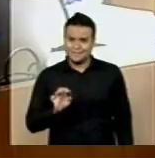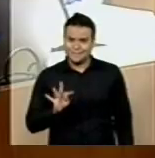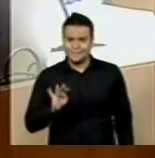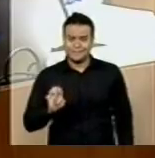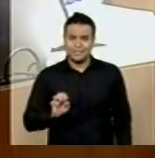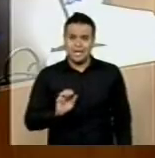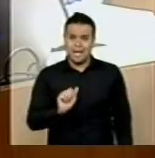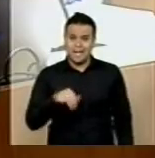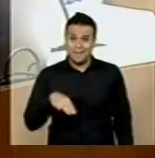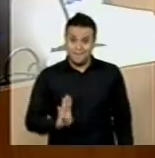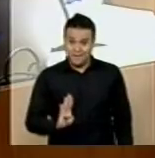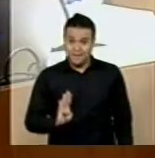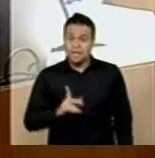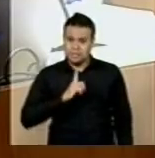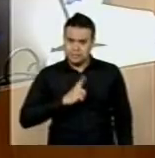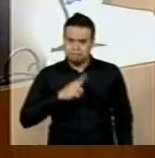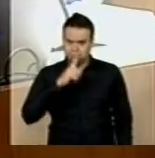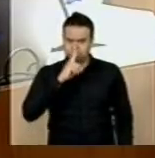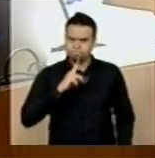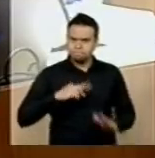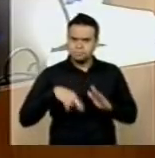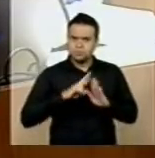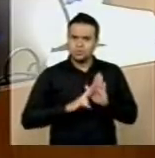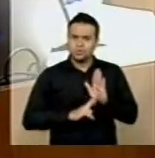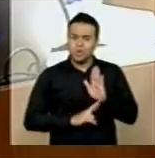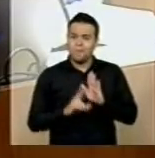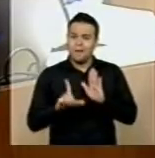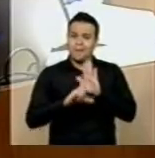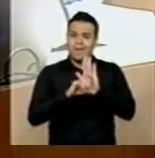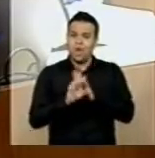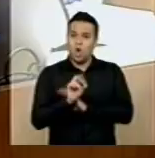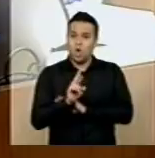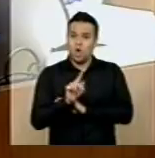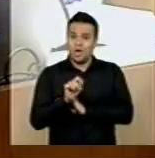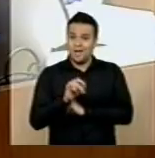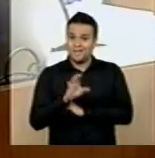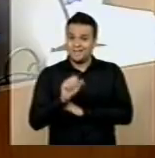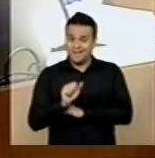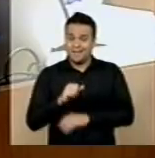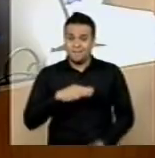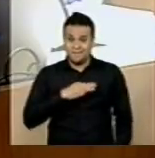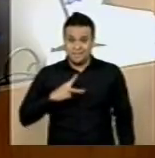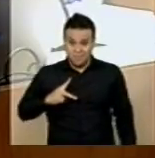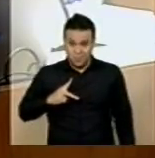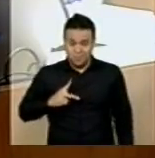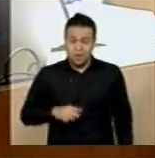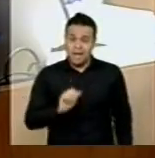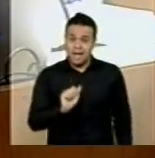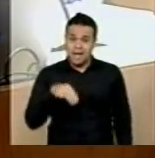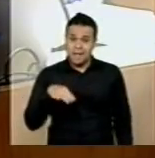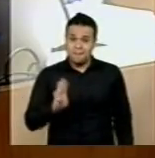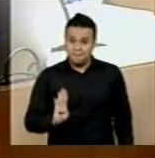impugnou normas da Lei Orgânica do Ministério Público, quando a AMB